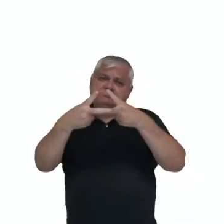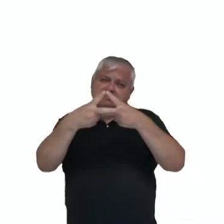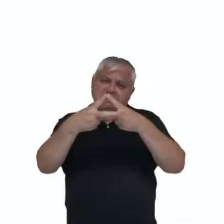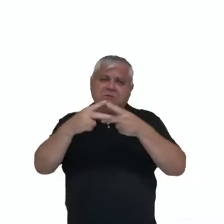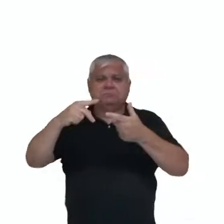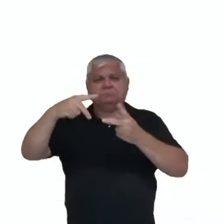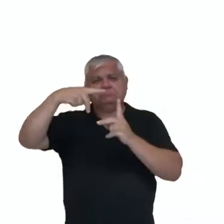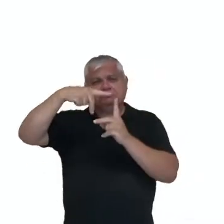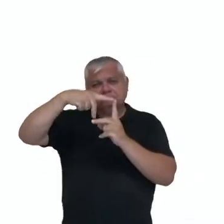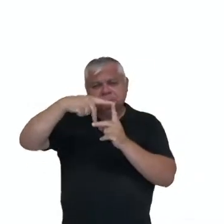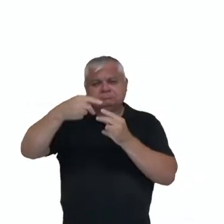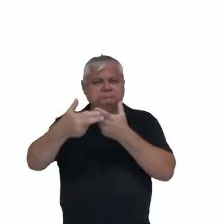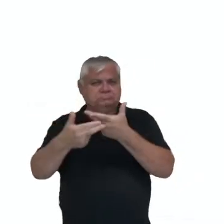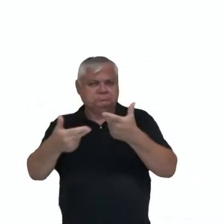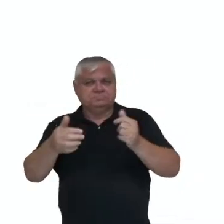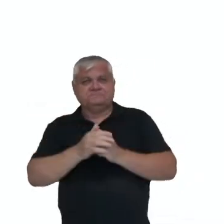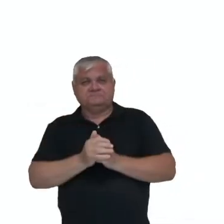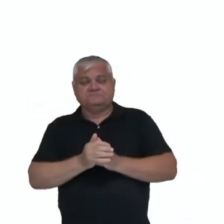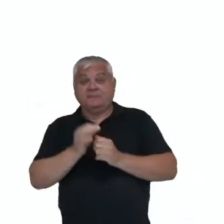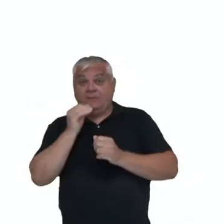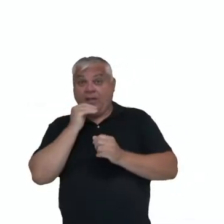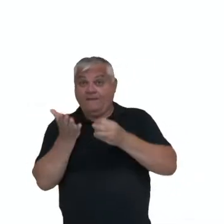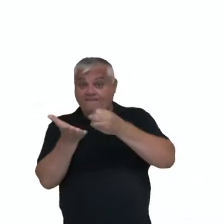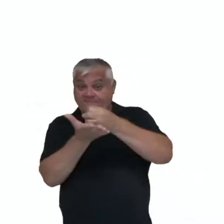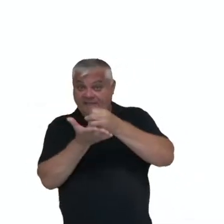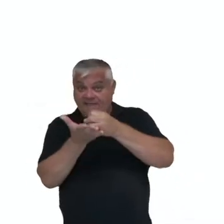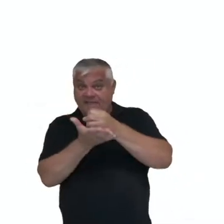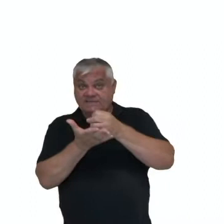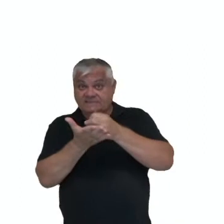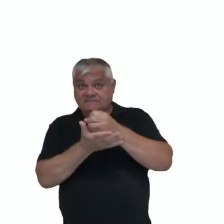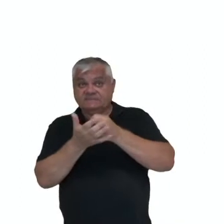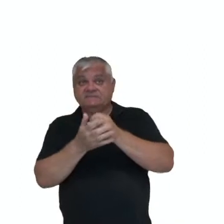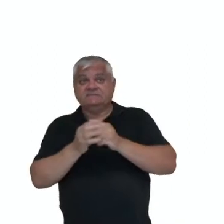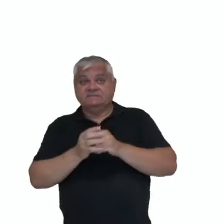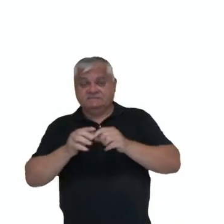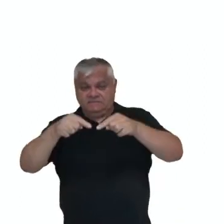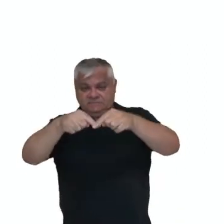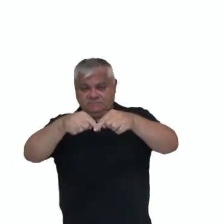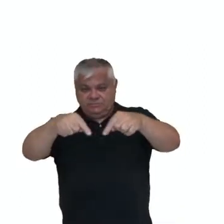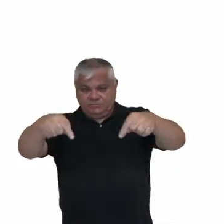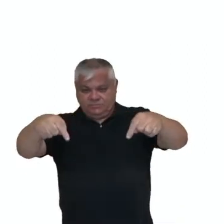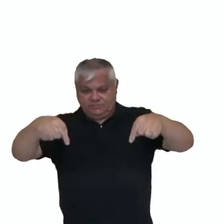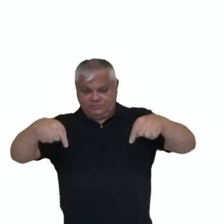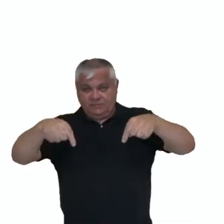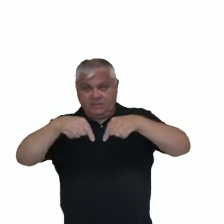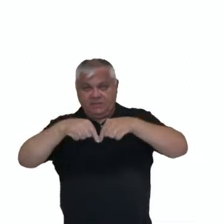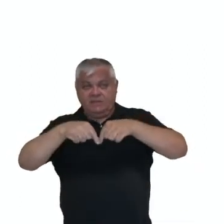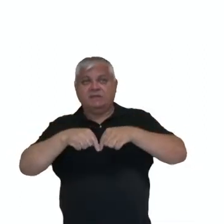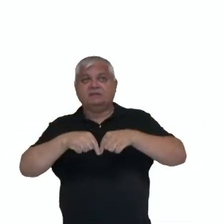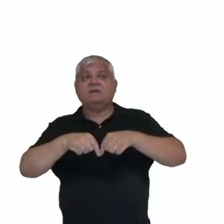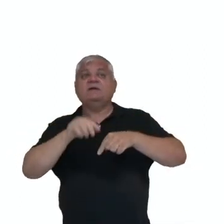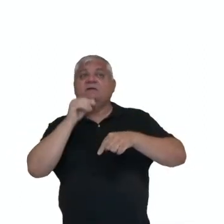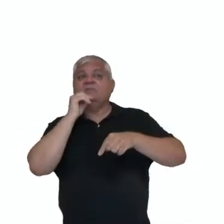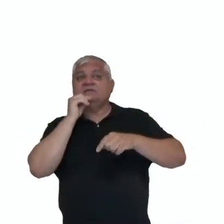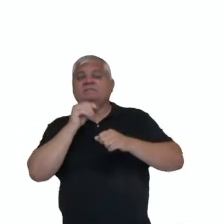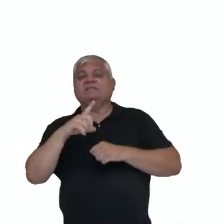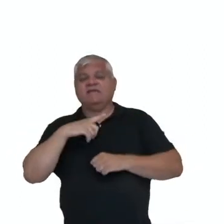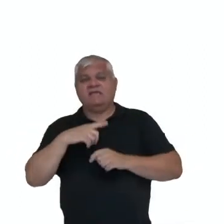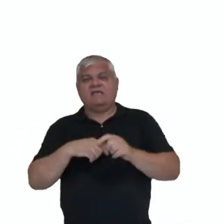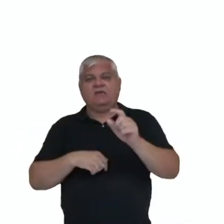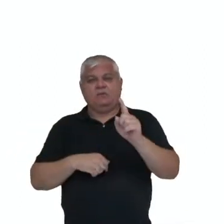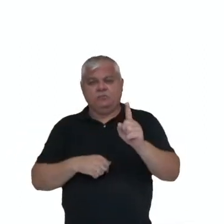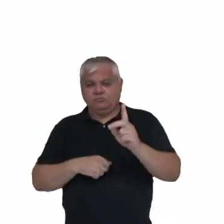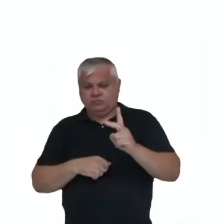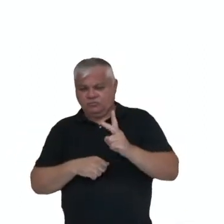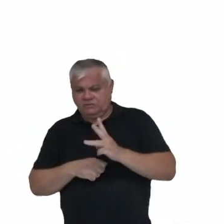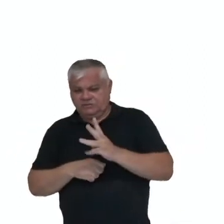diante. Nós temos uma base, que é exatamente esses poliedros que eu falei, esses polígonos que eu falei. No caso, a nossa aqui, ó, eu tenho 1,